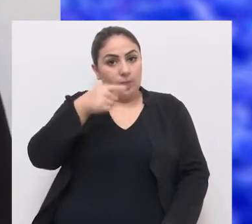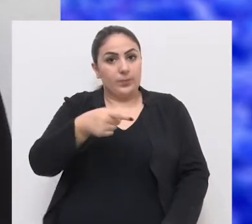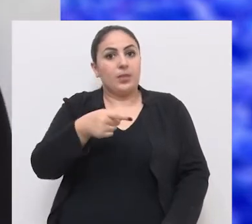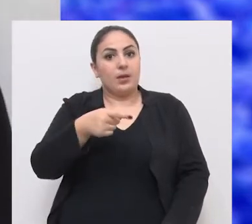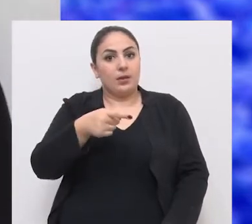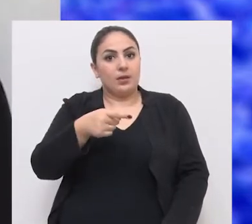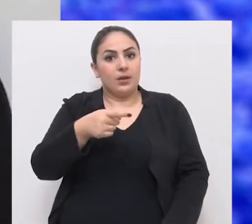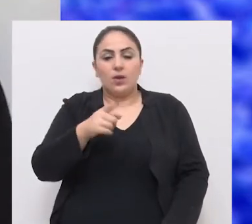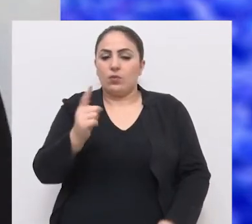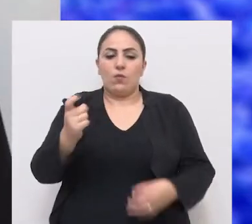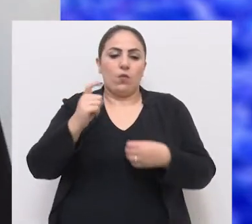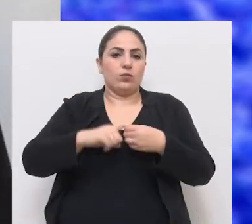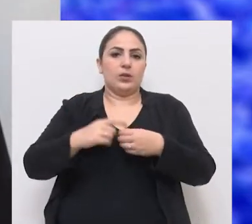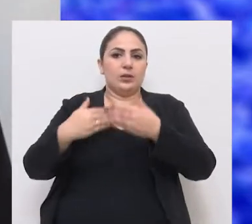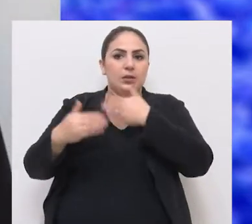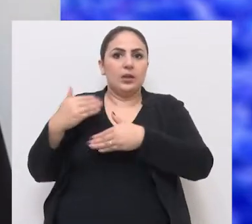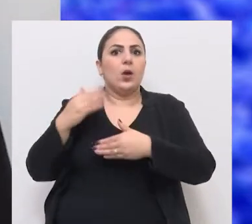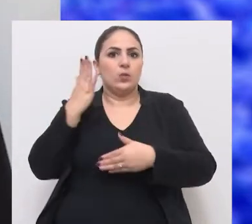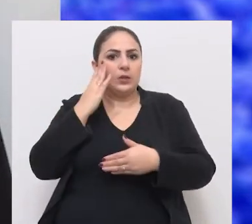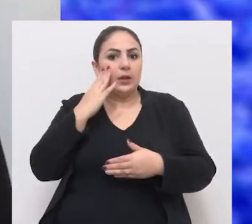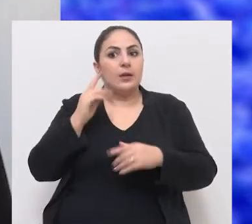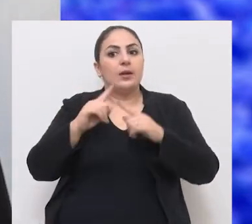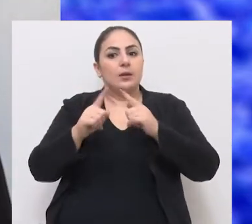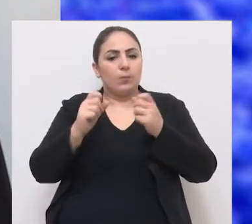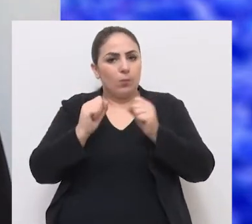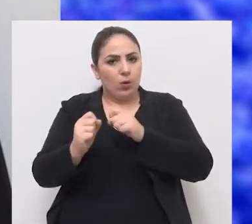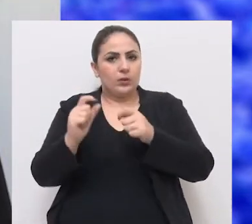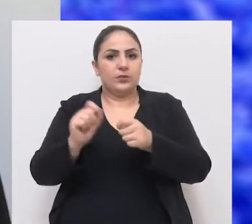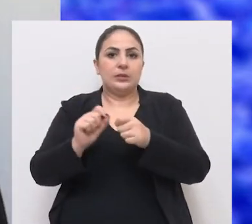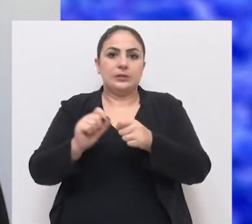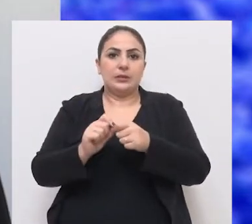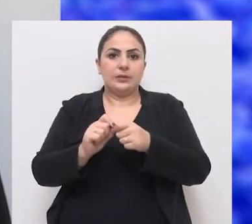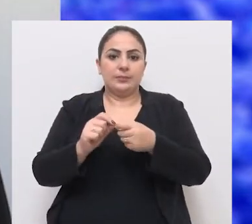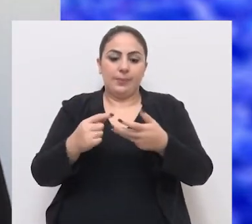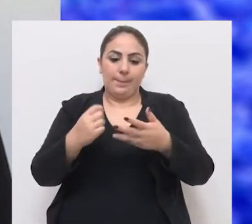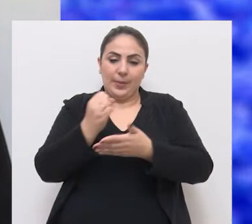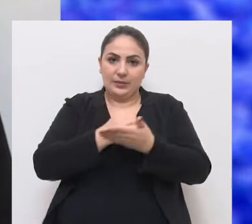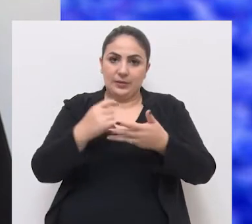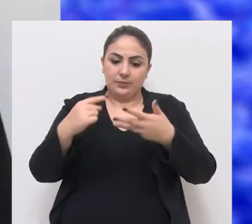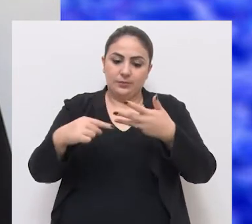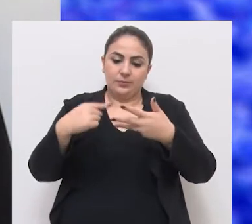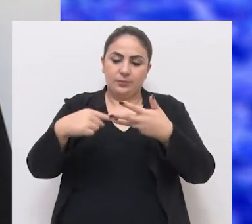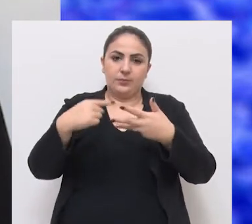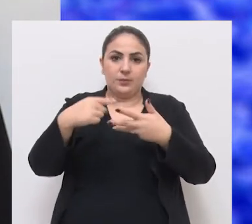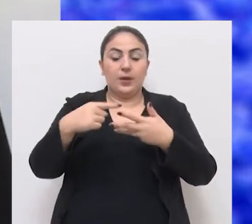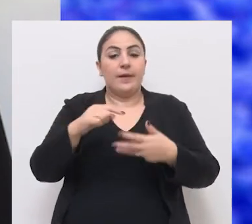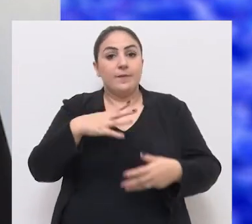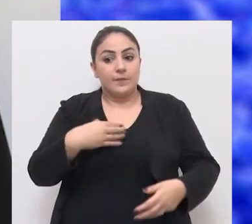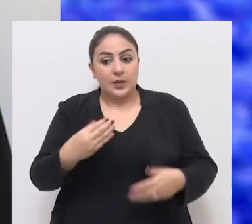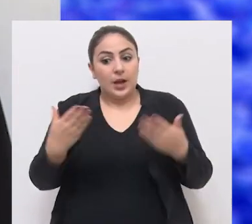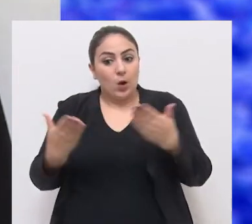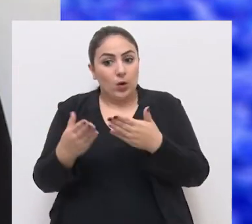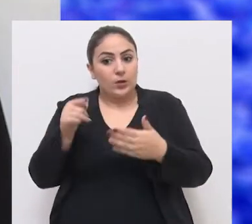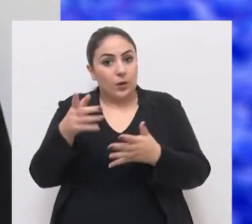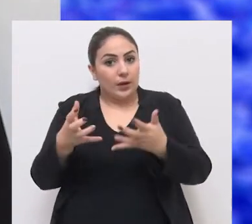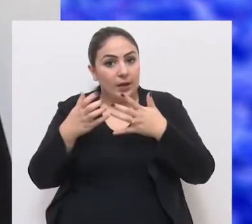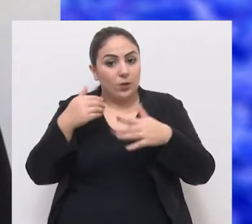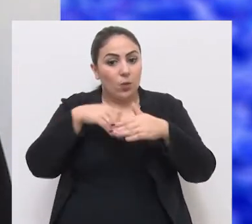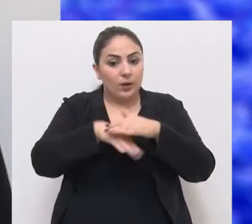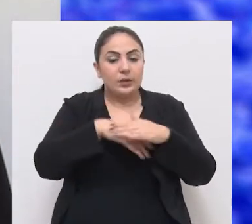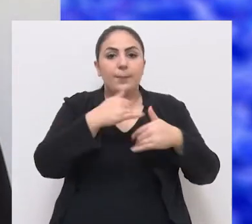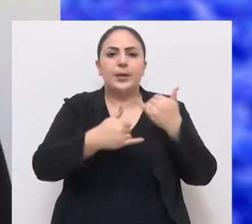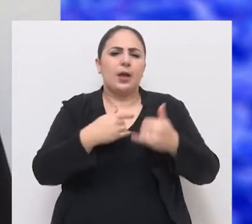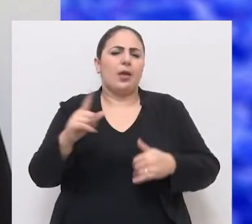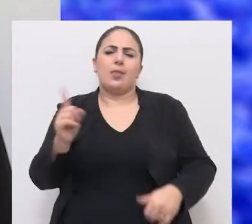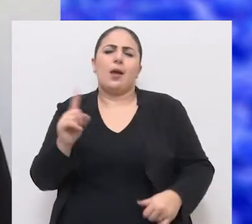estou seguro daquela ordem, eu sei que meu filho pode cumprir, baseado nos outros princípios. Então, filho, eu quero que agora você vá guardar